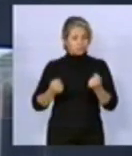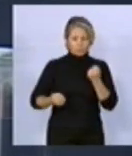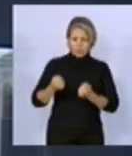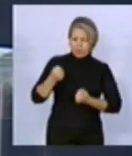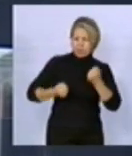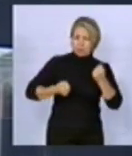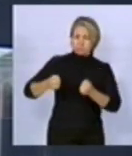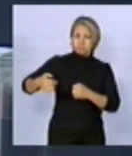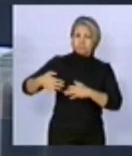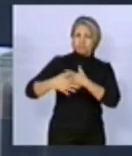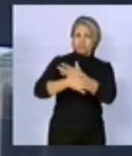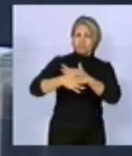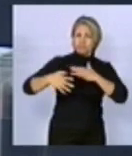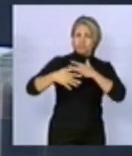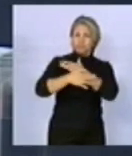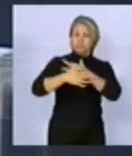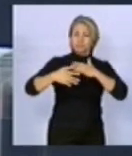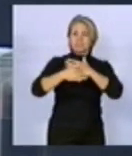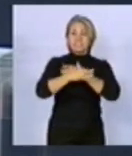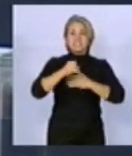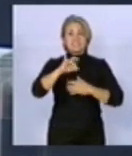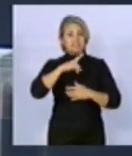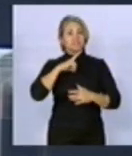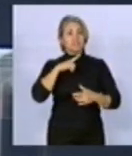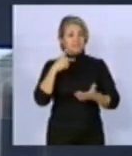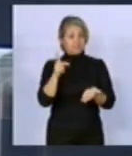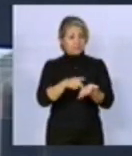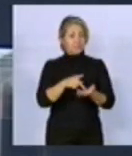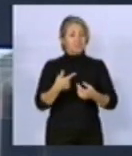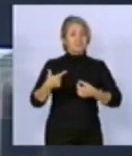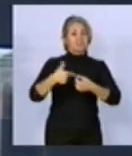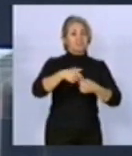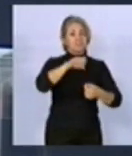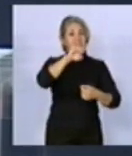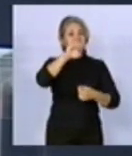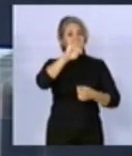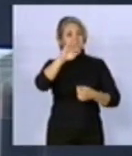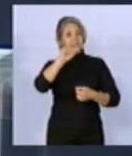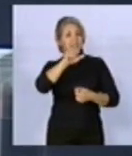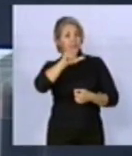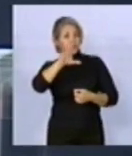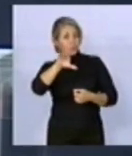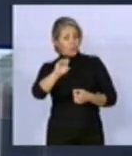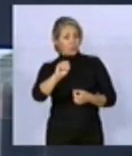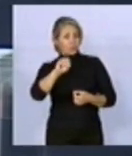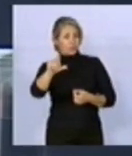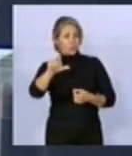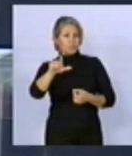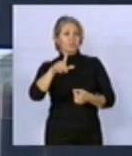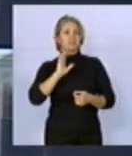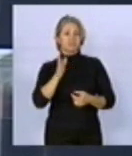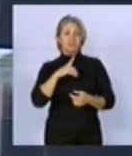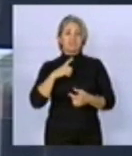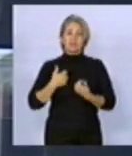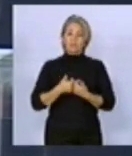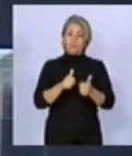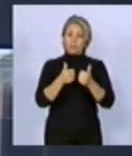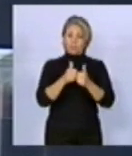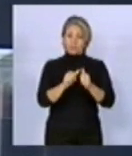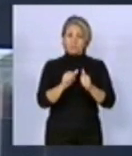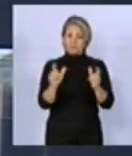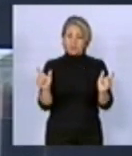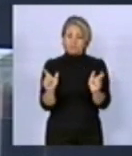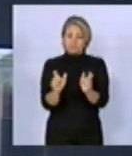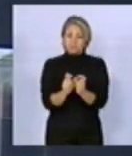bairro fossem movidos a etanol e hoje nós temos a ônibus movido a etanol o nível de poluição no